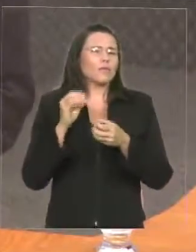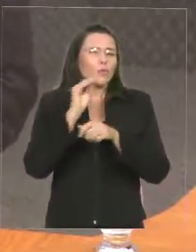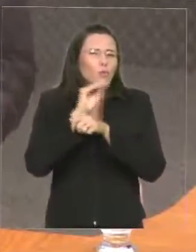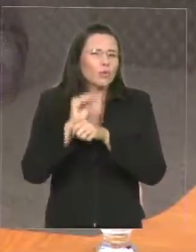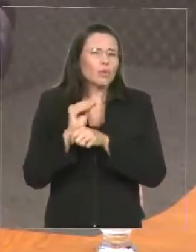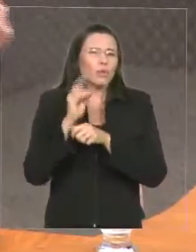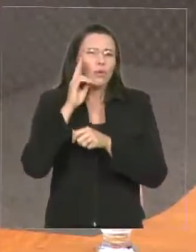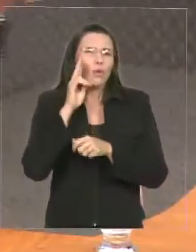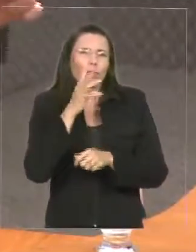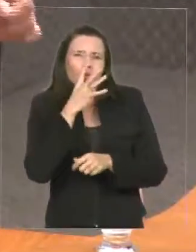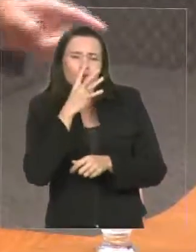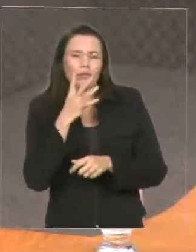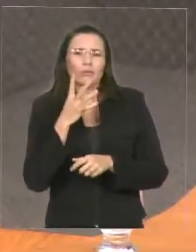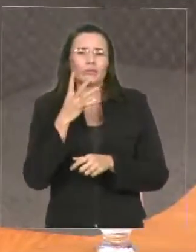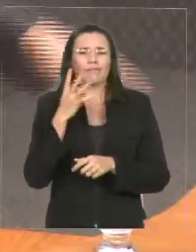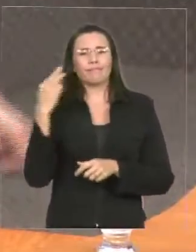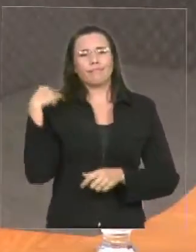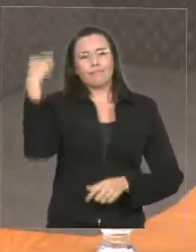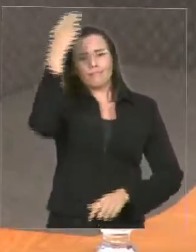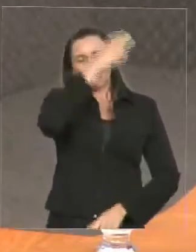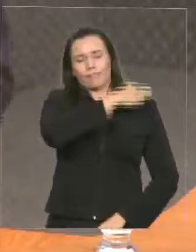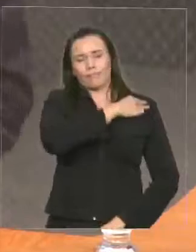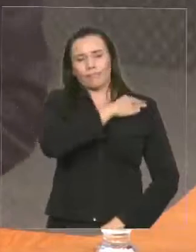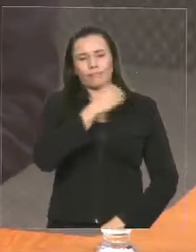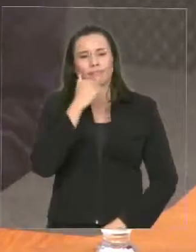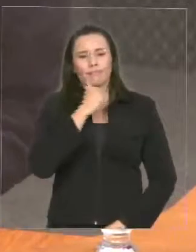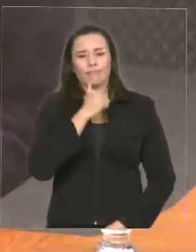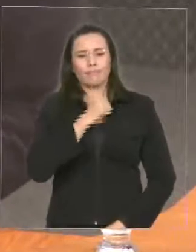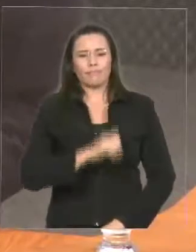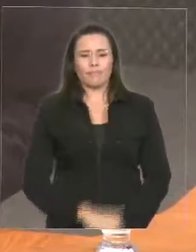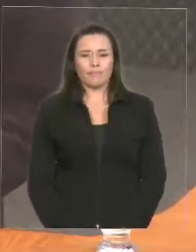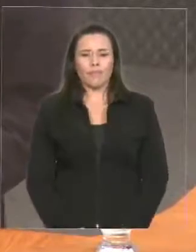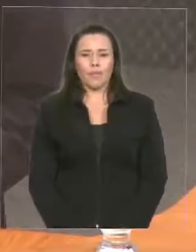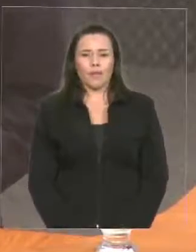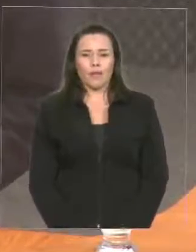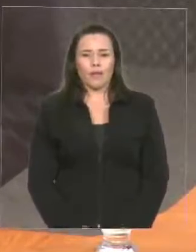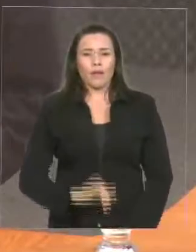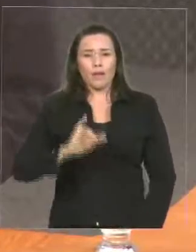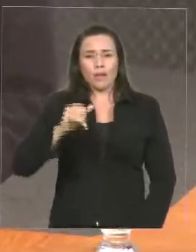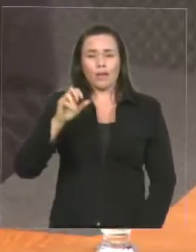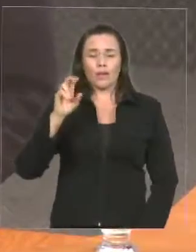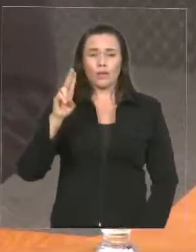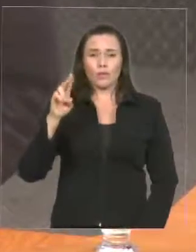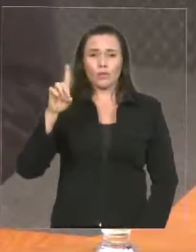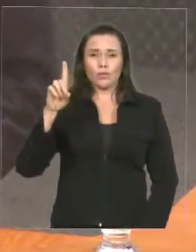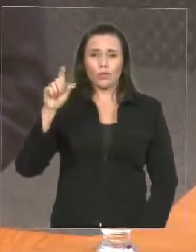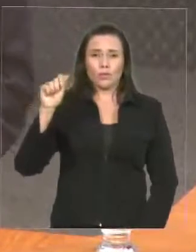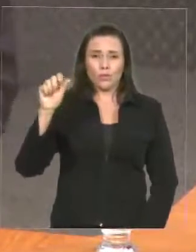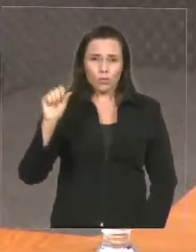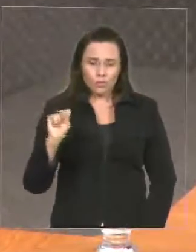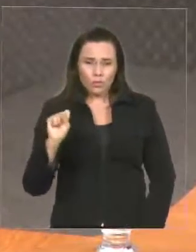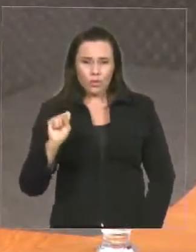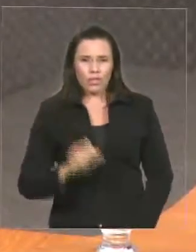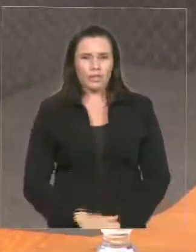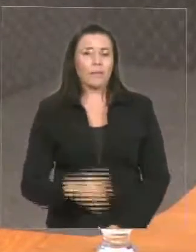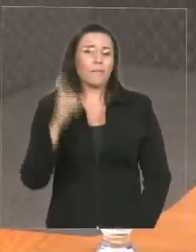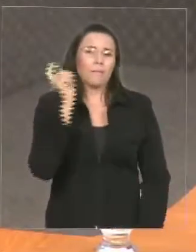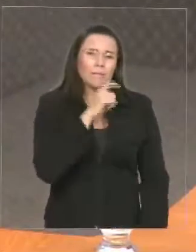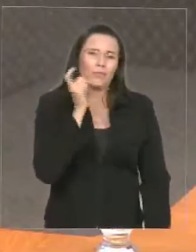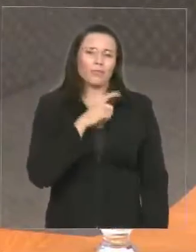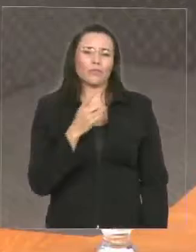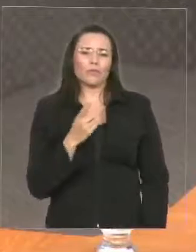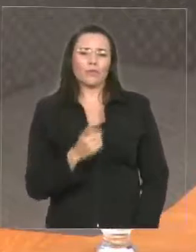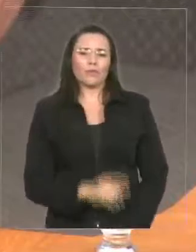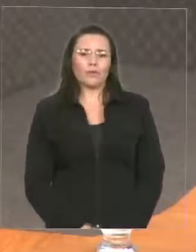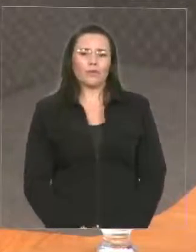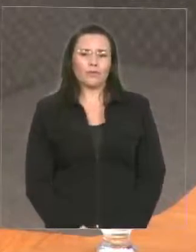Cristo, recusaram e se negaram, seja Judas com a traição simbólica que percorre até hoje, ou seja, Pedro com os 3 gritos